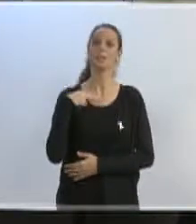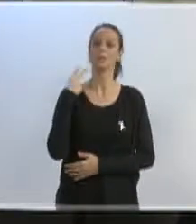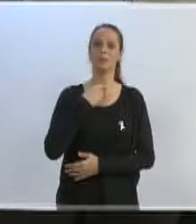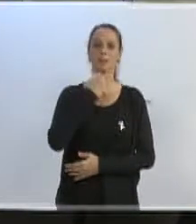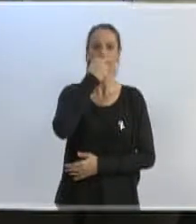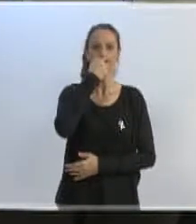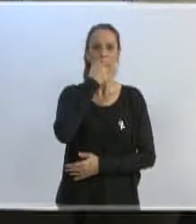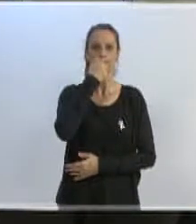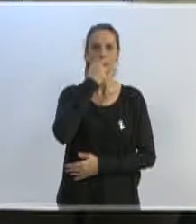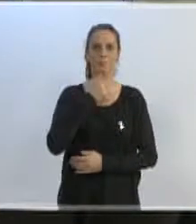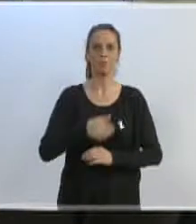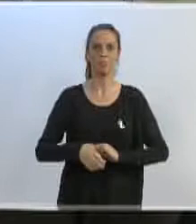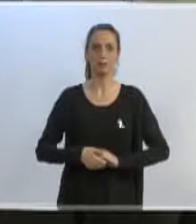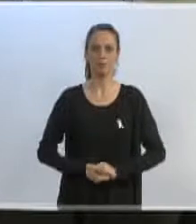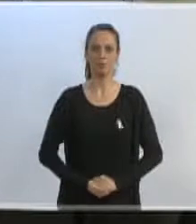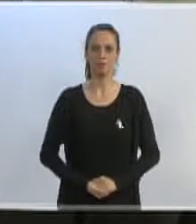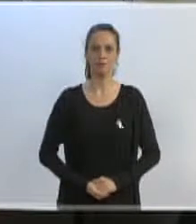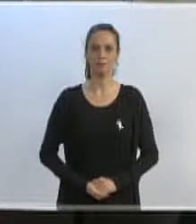Odemar Becker.